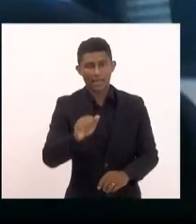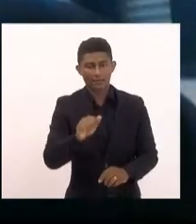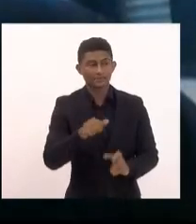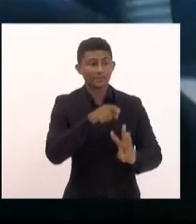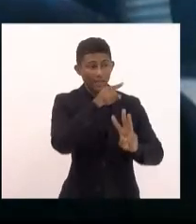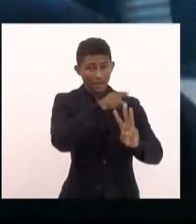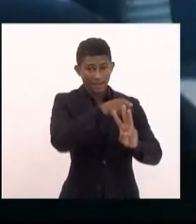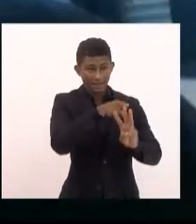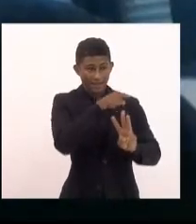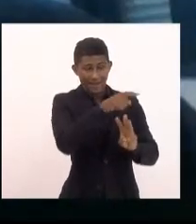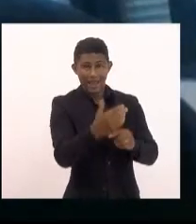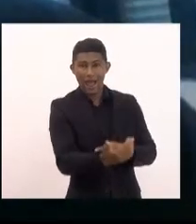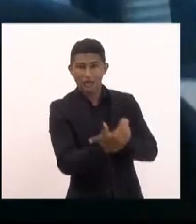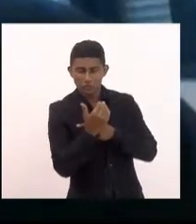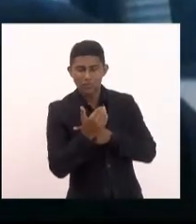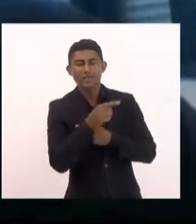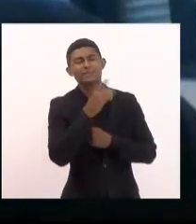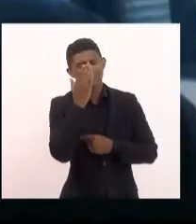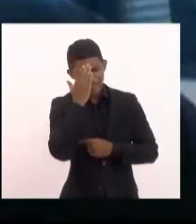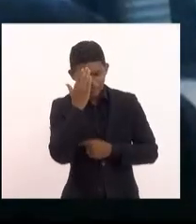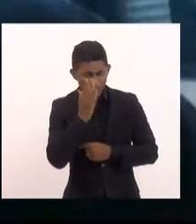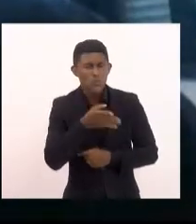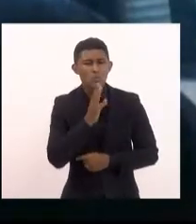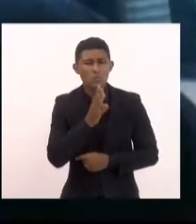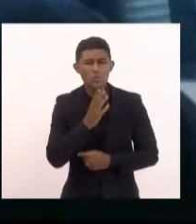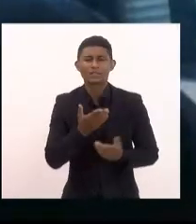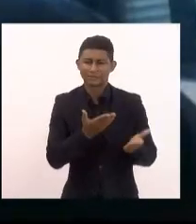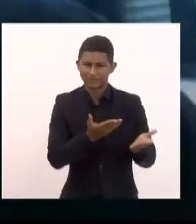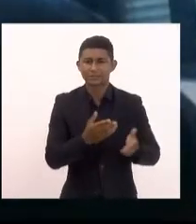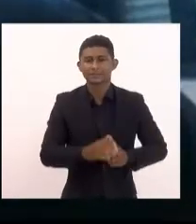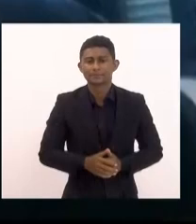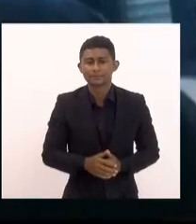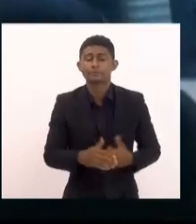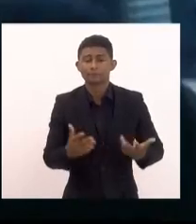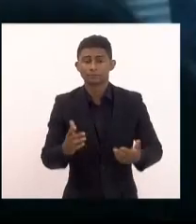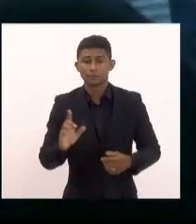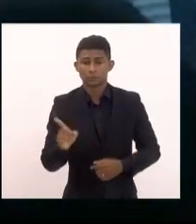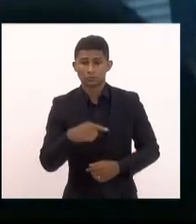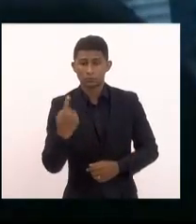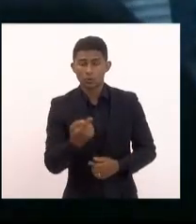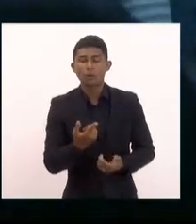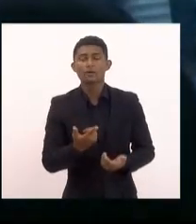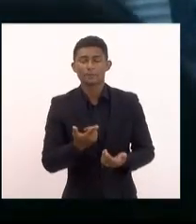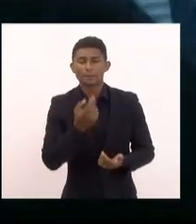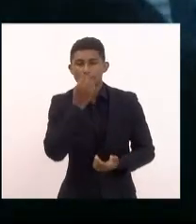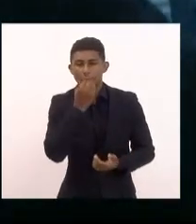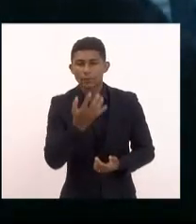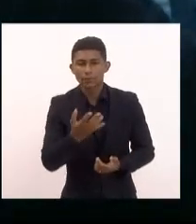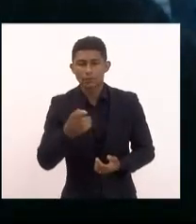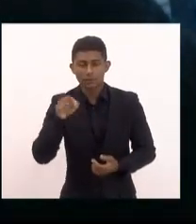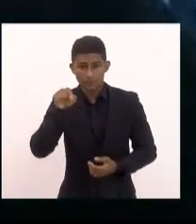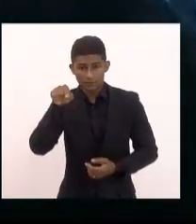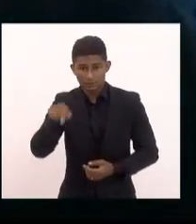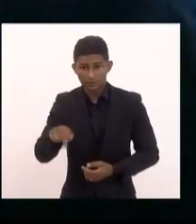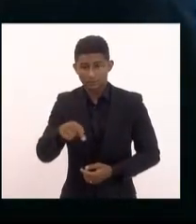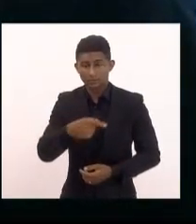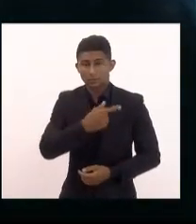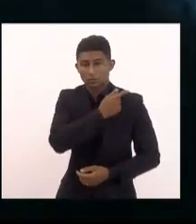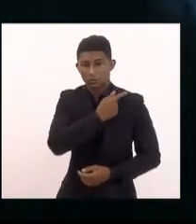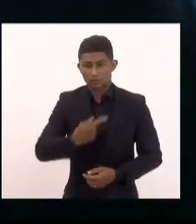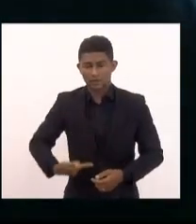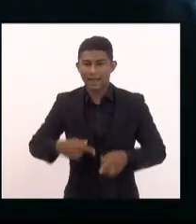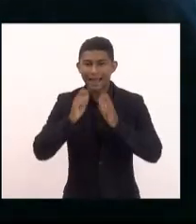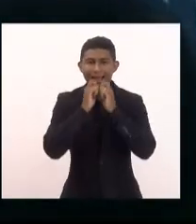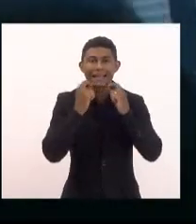ele sabe do que se trata. Então, nós autorizamos, é claro, o governo está autorizado, a Assembleia não